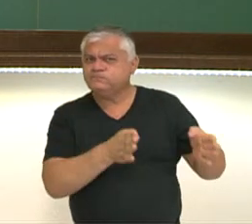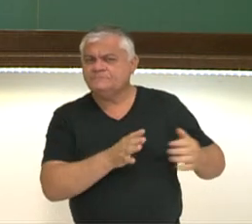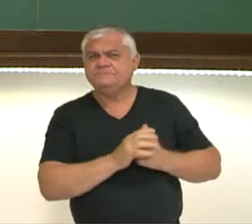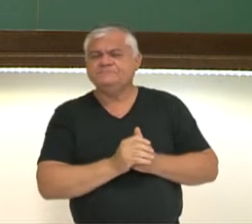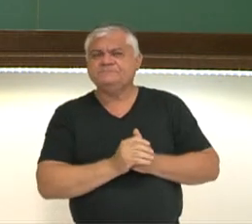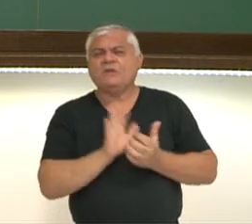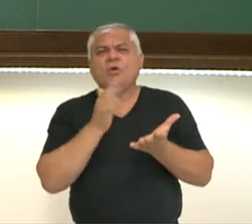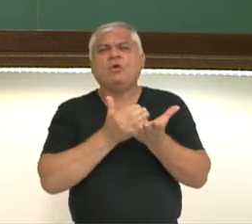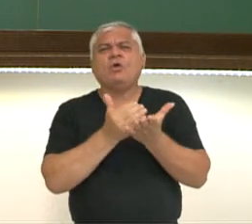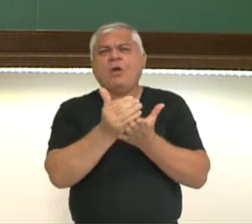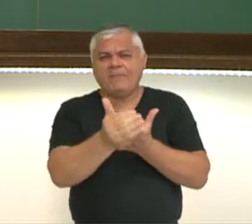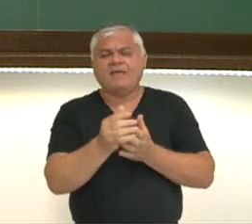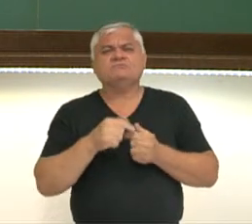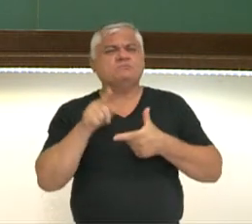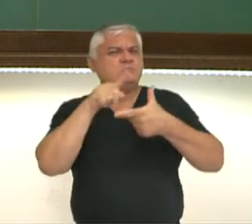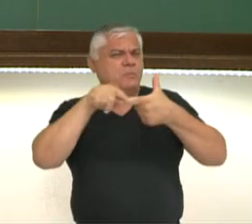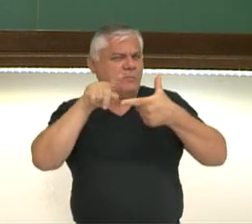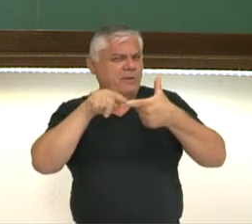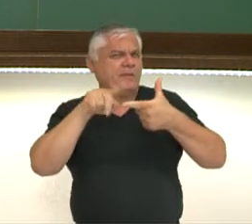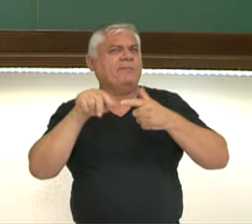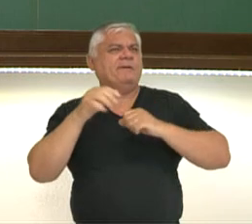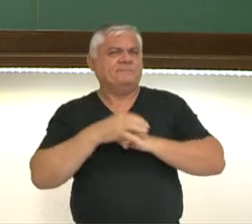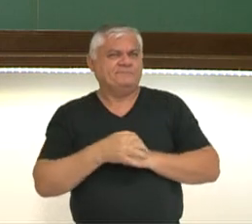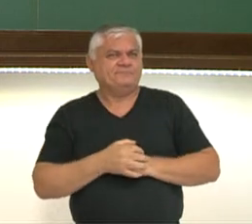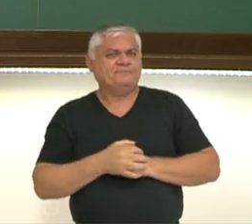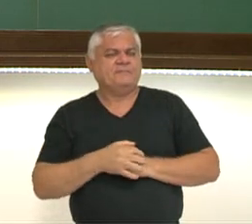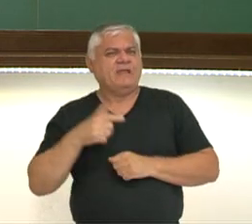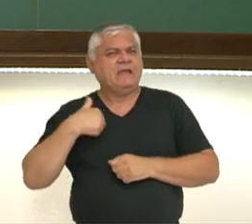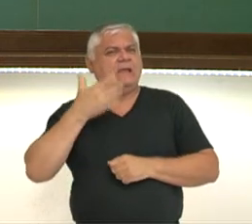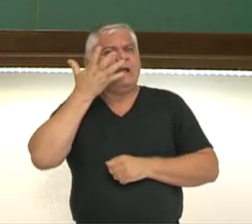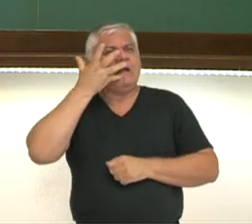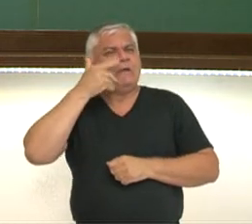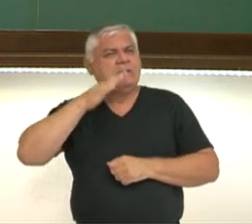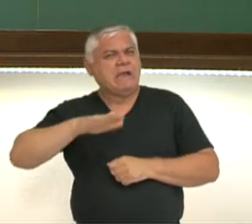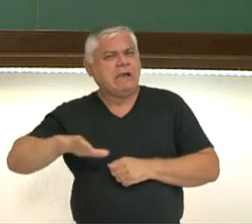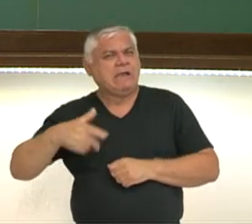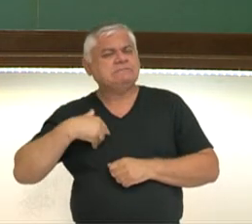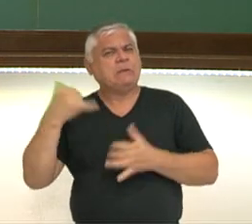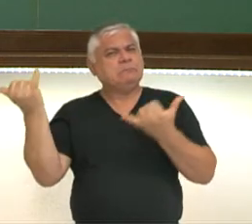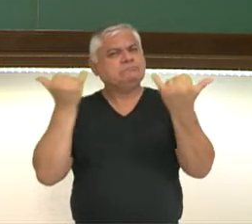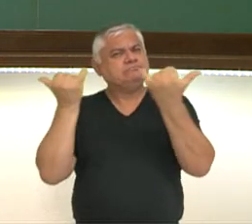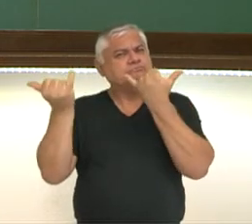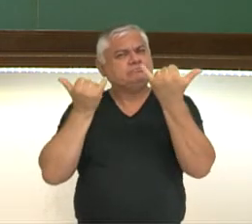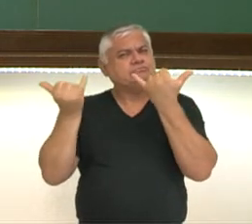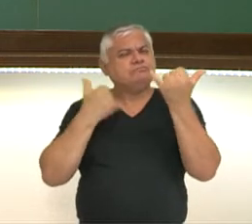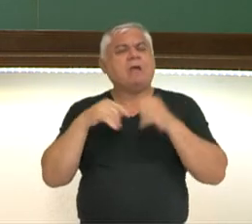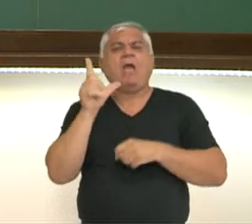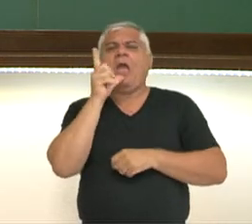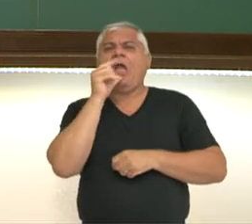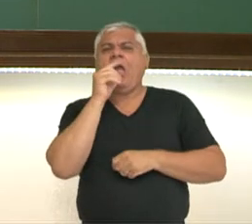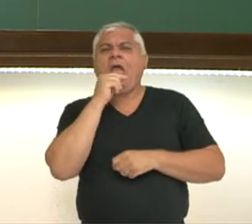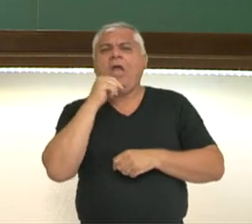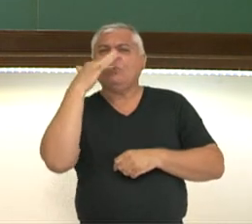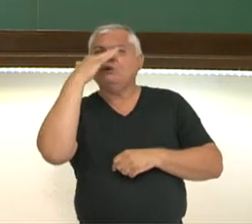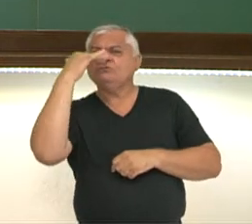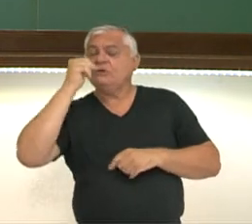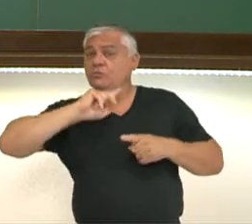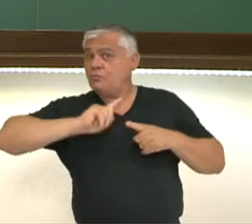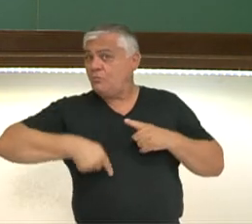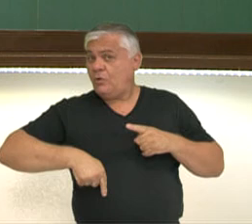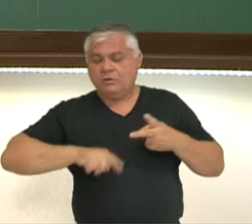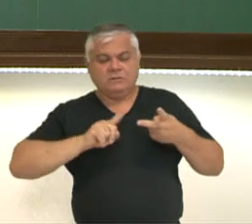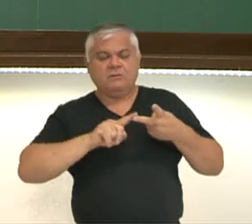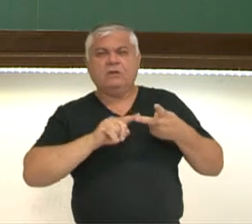começa com uma problematização desde criança nós temos a informação de que a água não pode ter cheiro